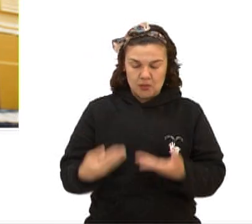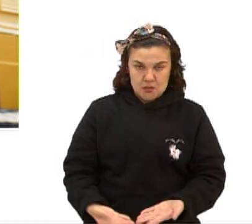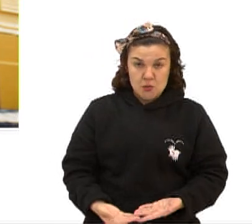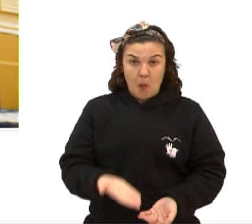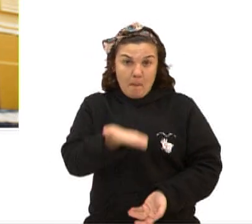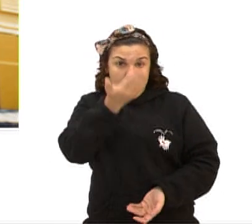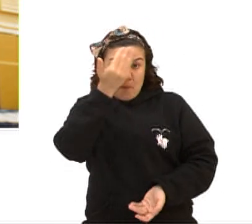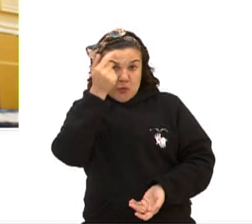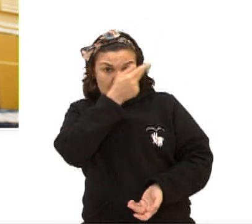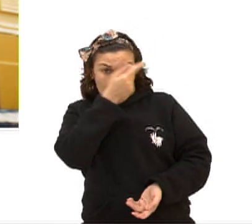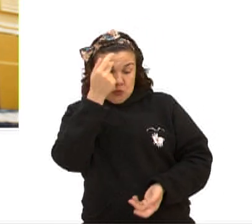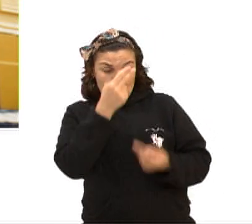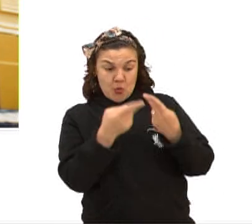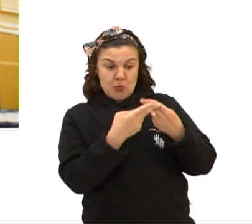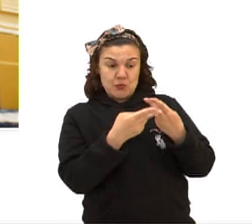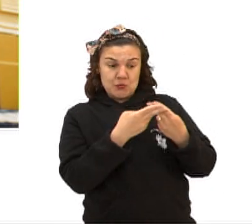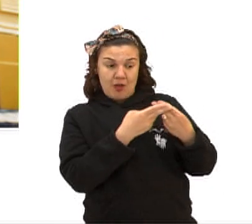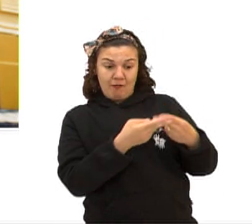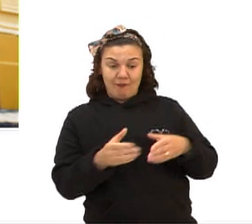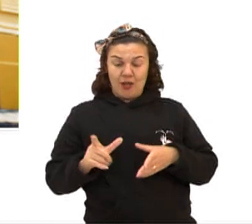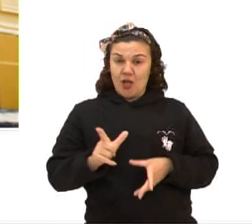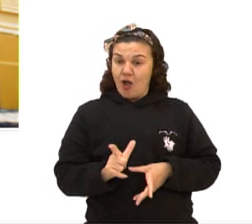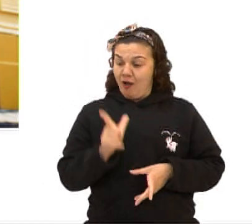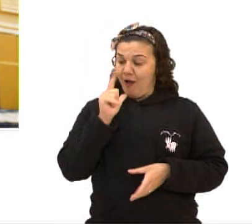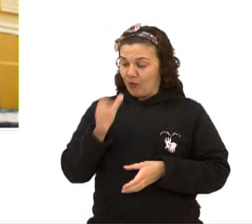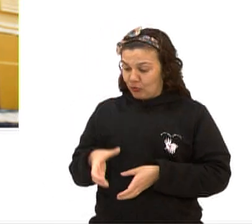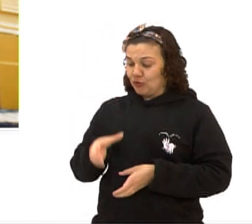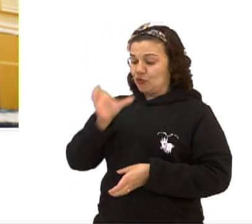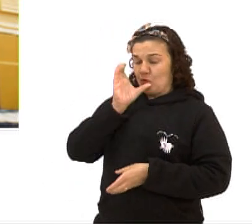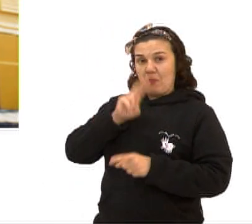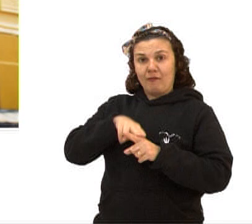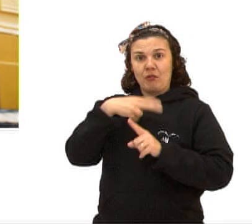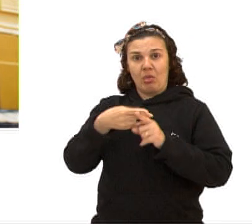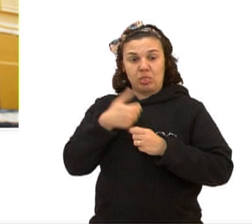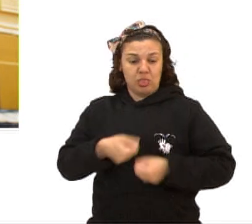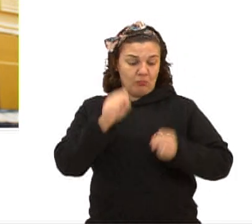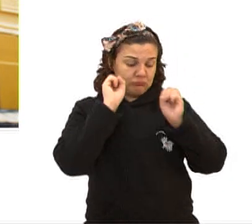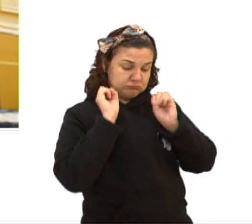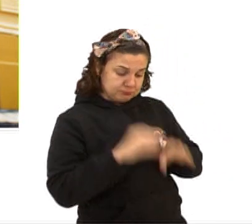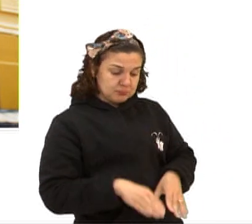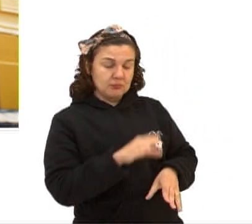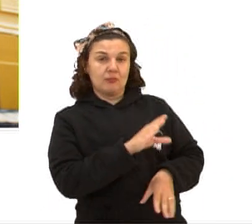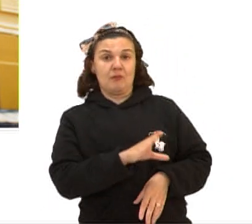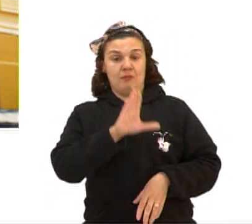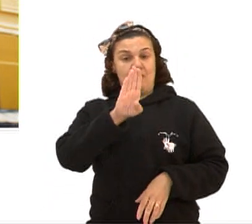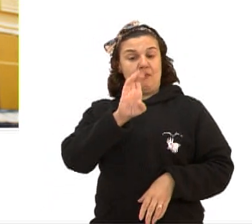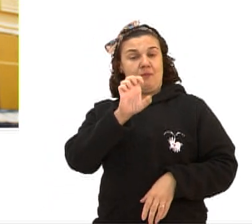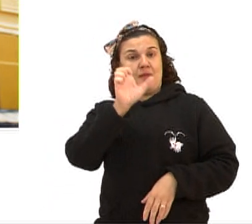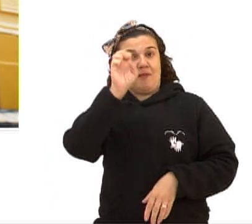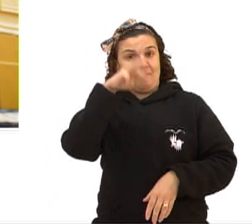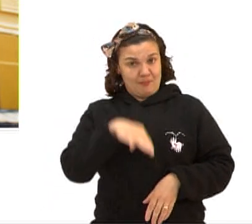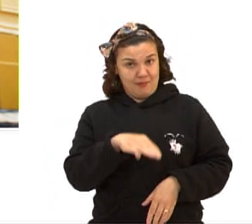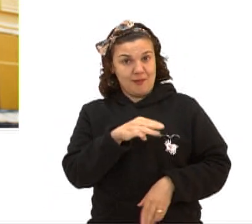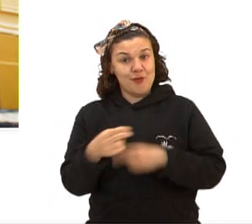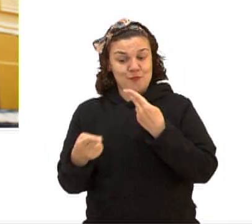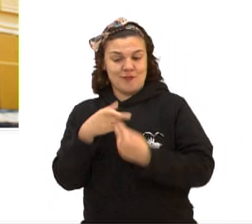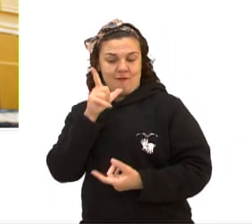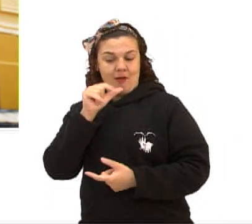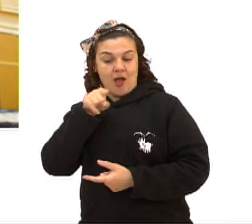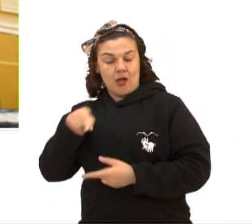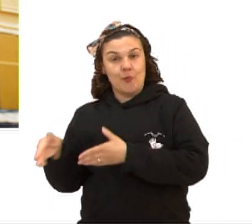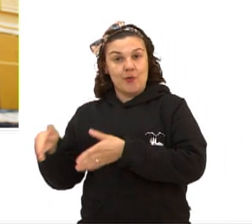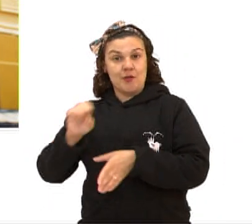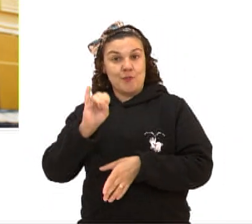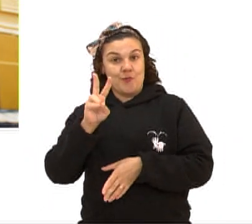das águas do Rio Ivo e depositavam os seus dejetos e os excrementos no Rio Belém. Já tem uma história de poluição muito